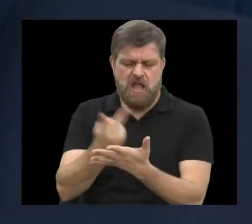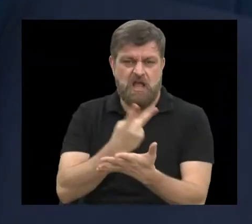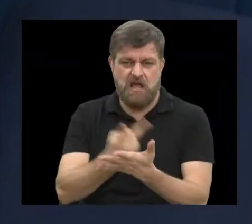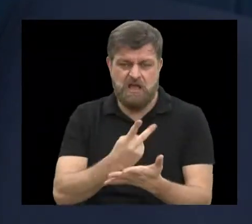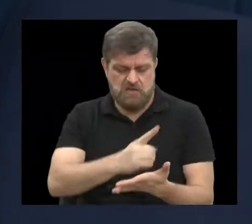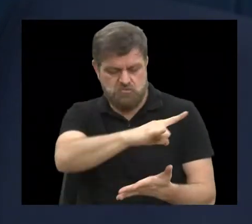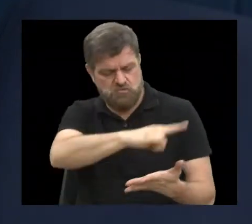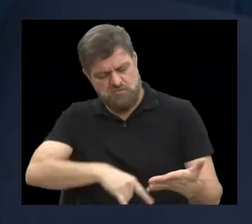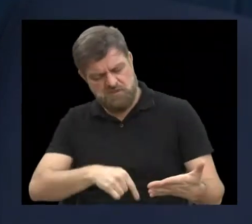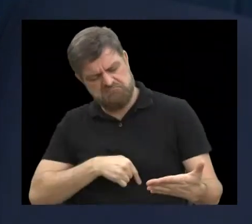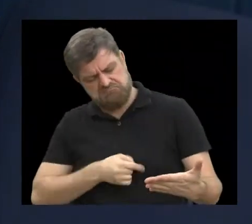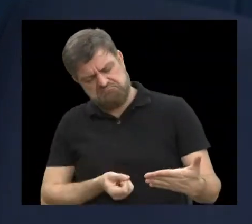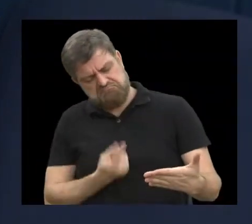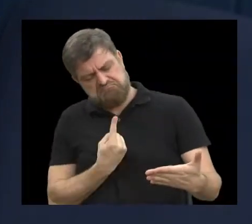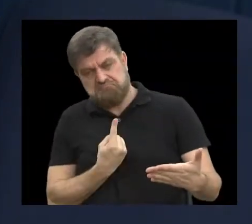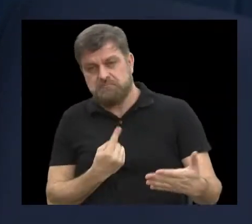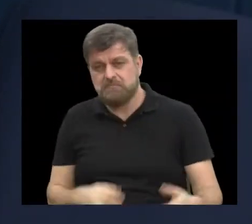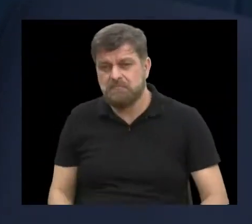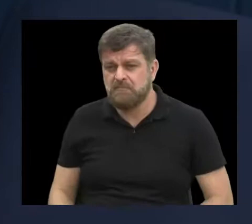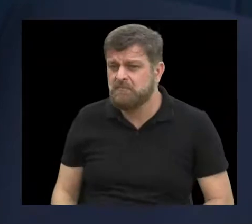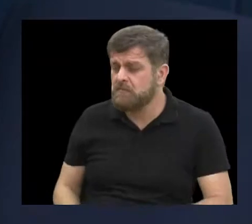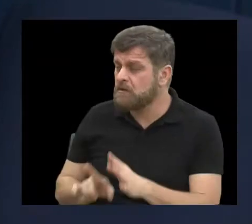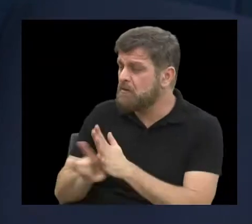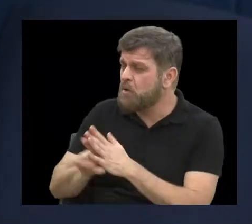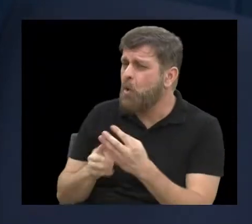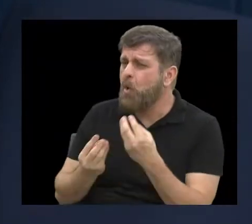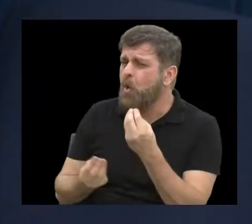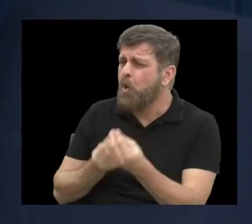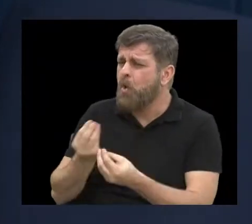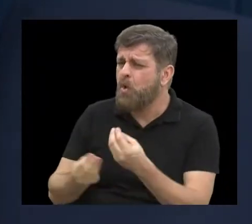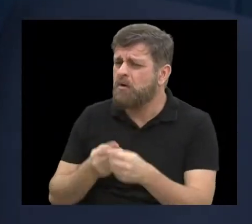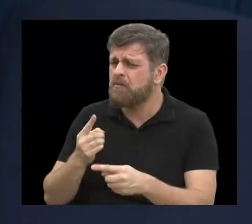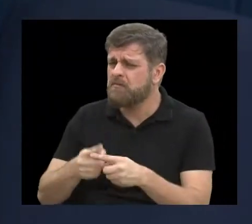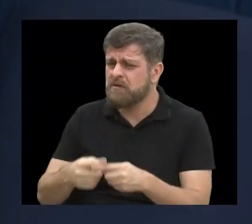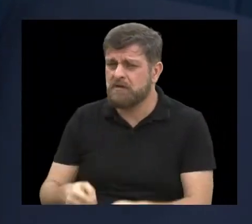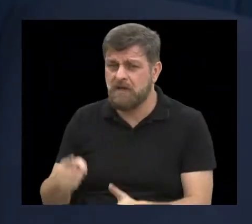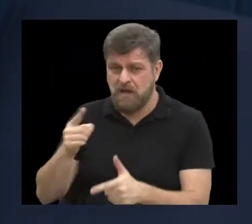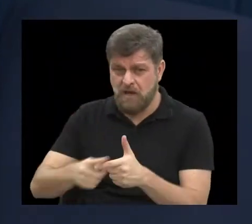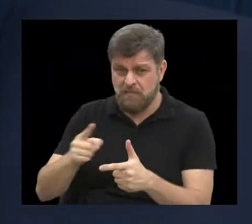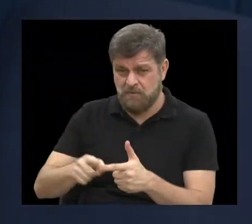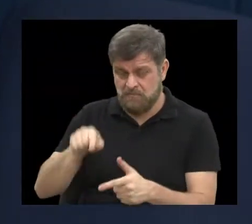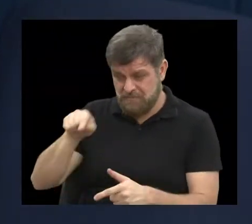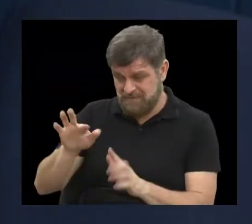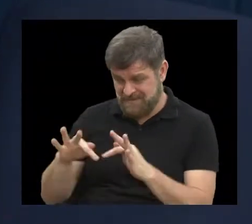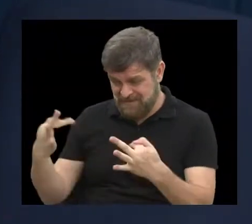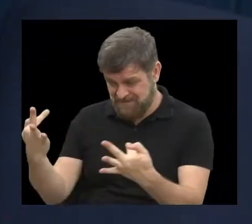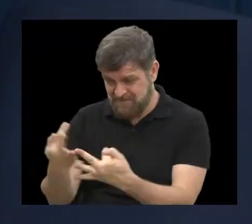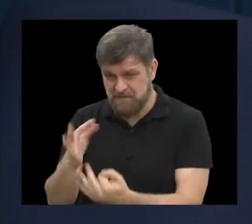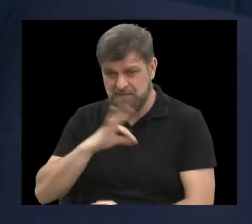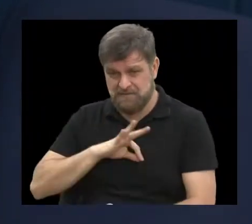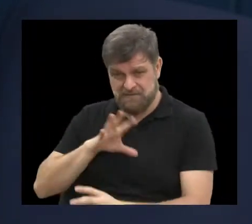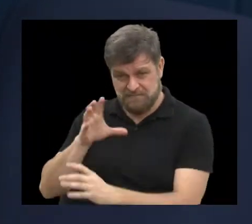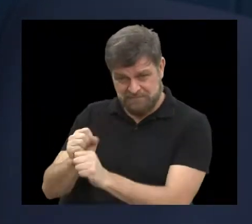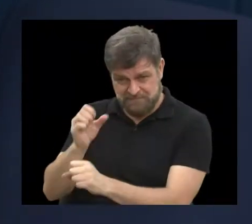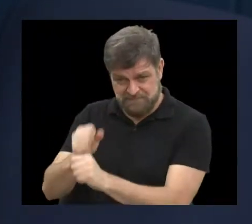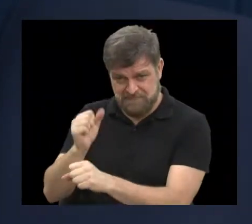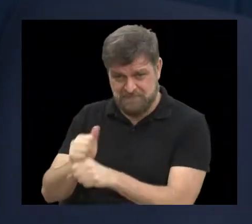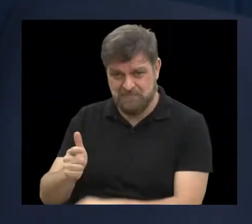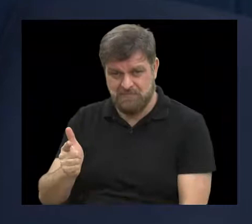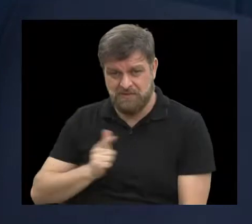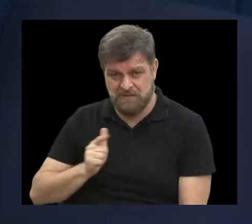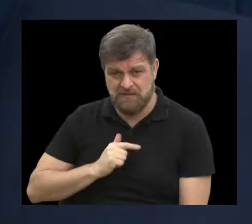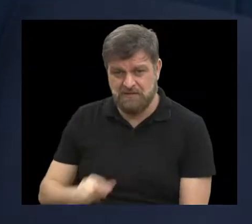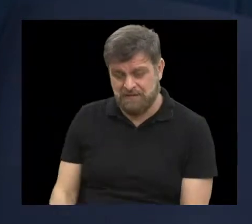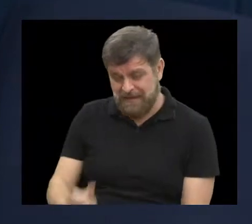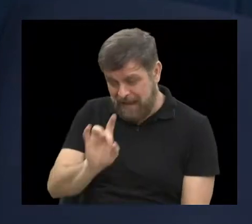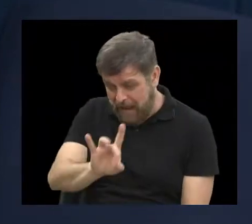procede, né? Então, eu queria ver como que é essa situação. Até o problema da renda familiar, de atingir lá 1/4 do